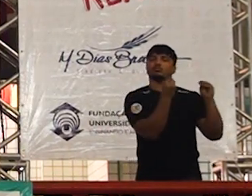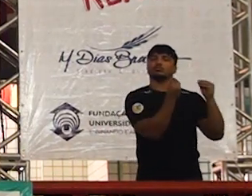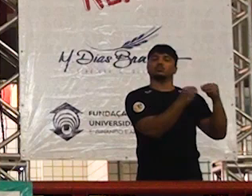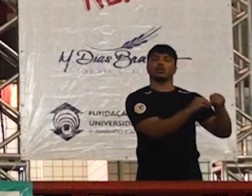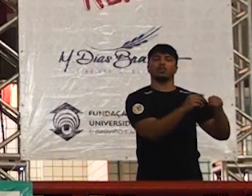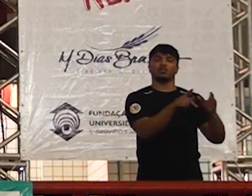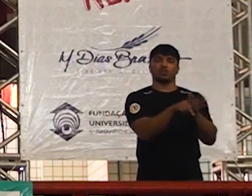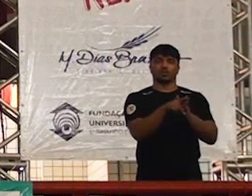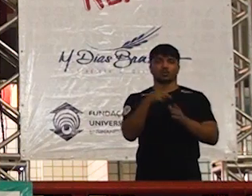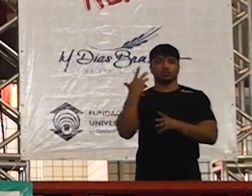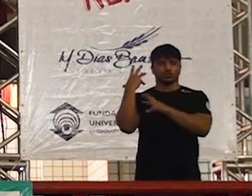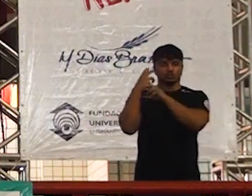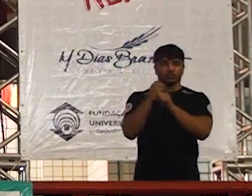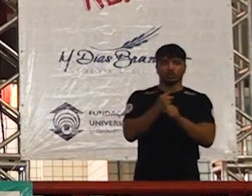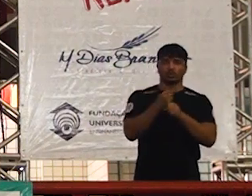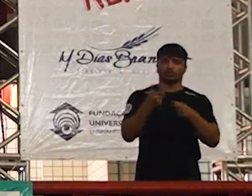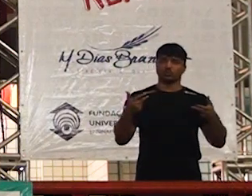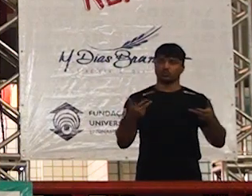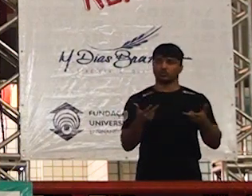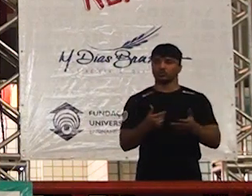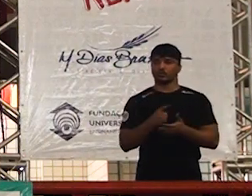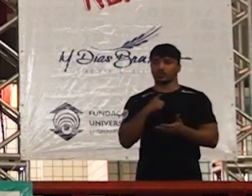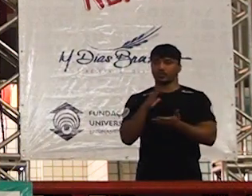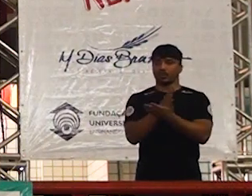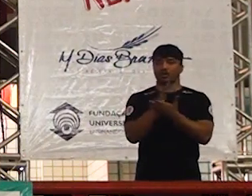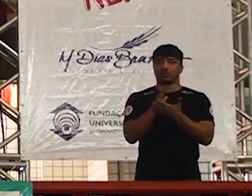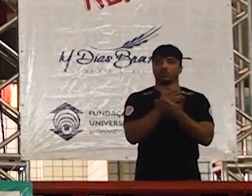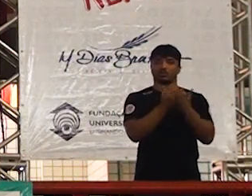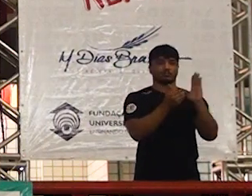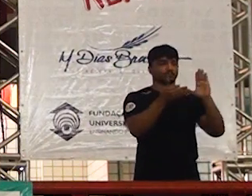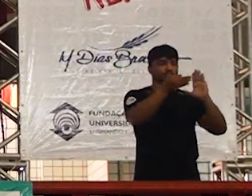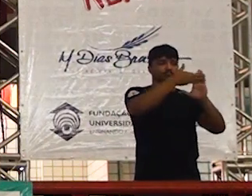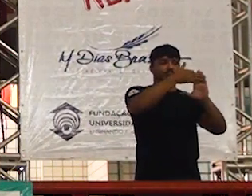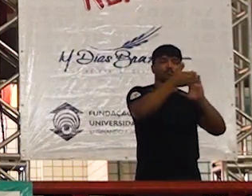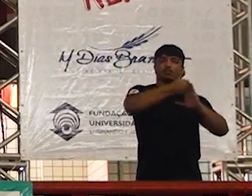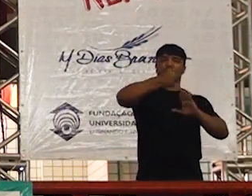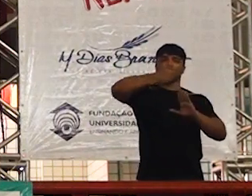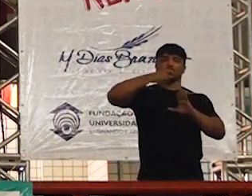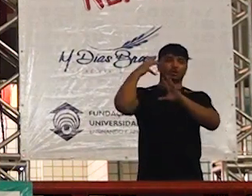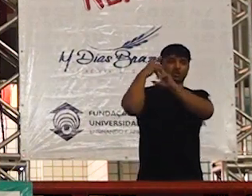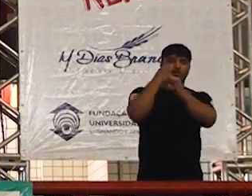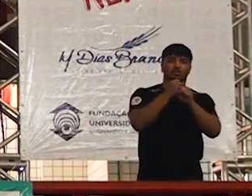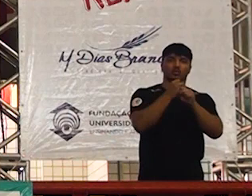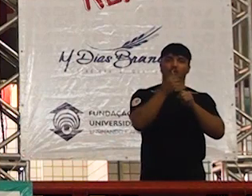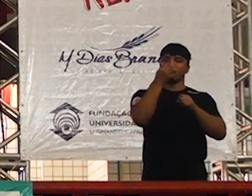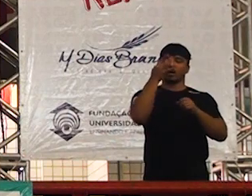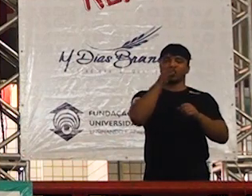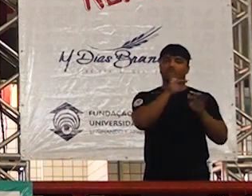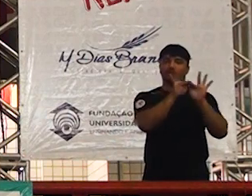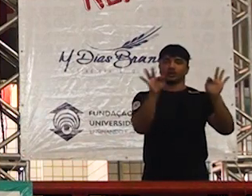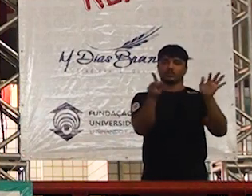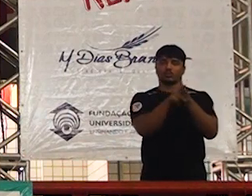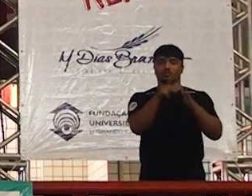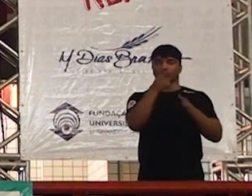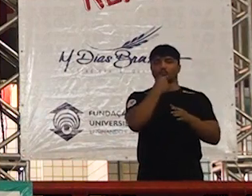Quem veio na aula passada, se lembre, eu mostrei ao aluno começando o primeiro parágrafo, fazendo alusão histórica, botando uma frase de um filósofo.